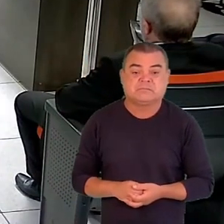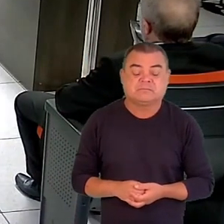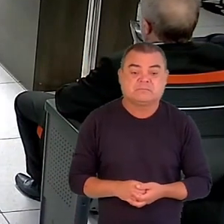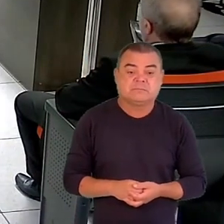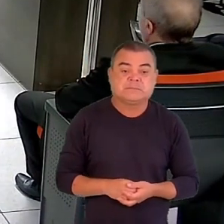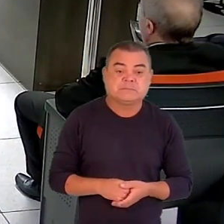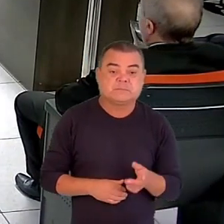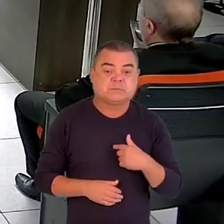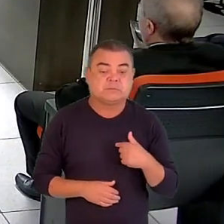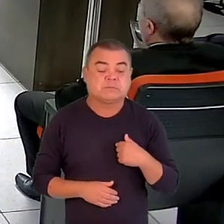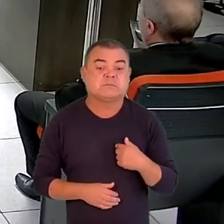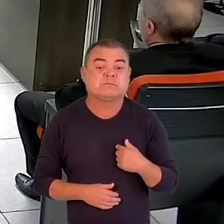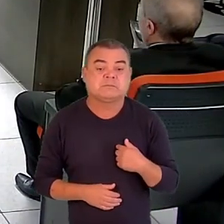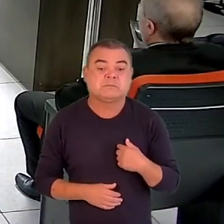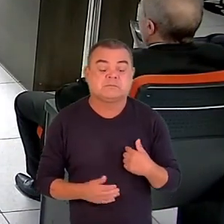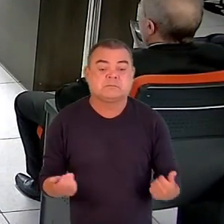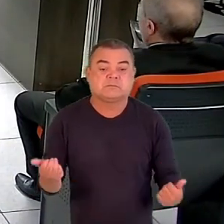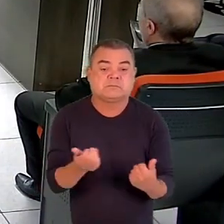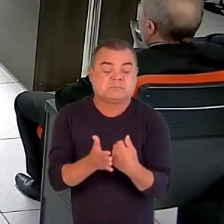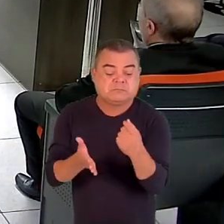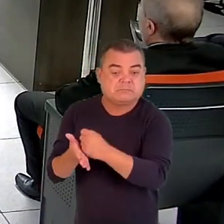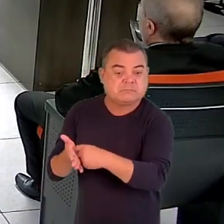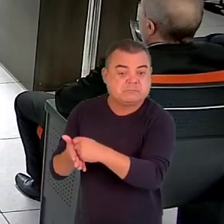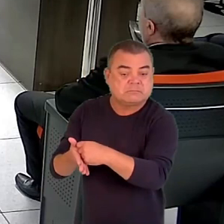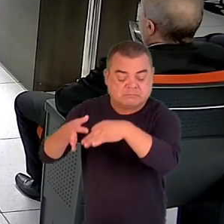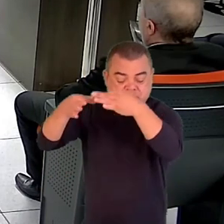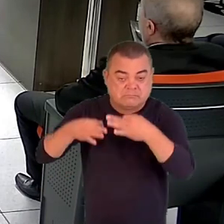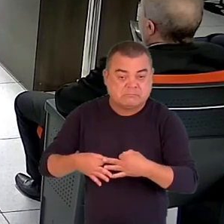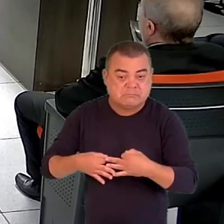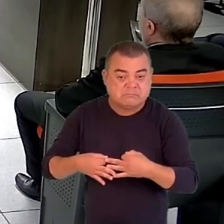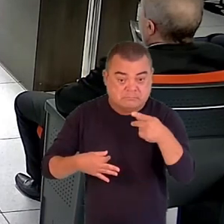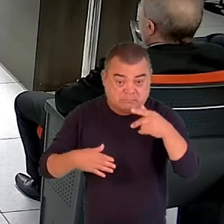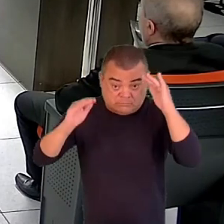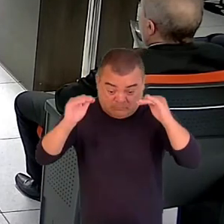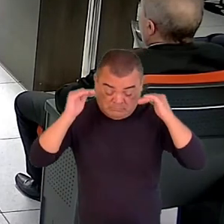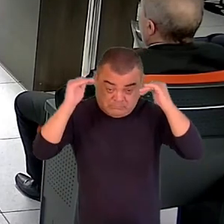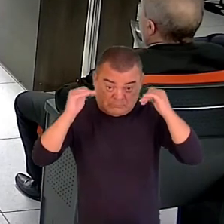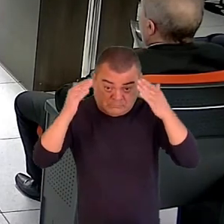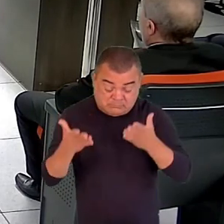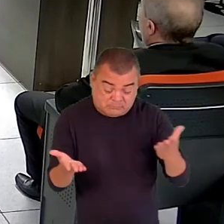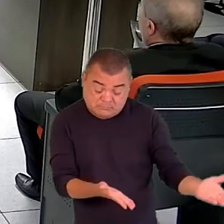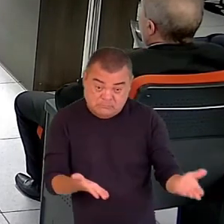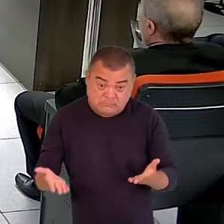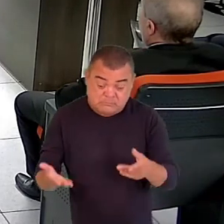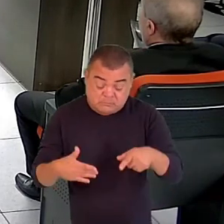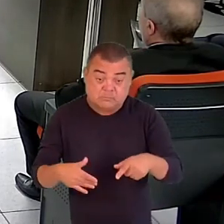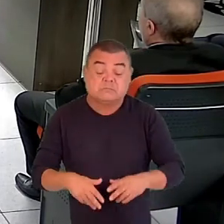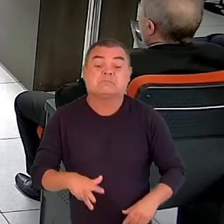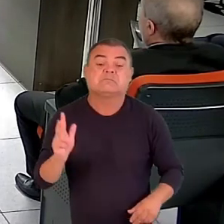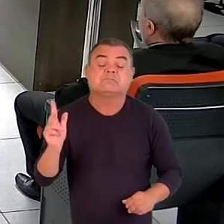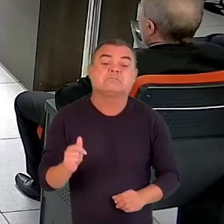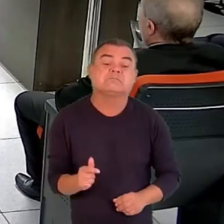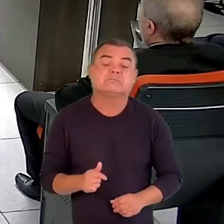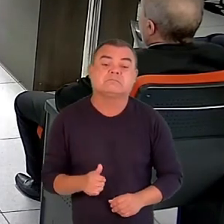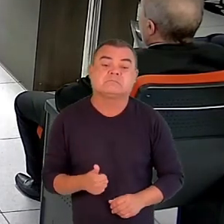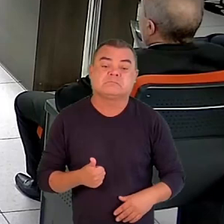subscrevo integralmente a proposição que Vossa Excelência hoje traz agora ao plenário. Acho que ela vem em